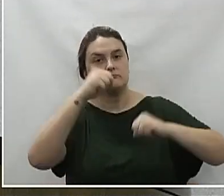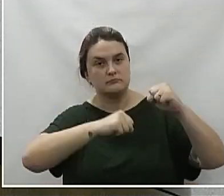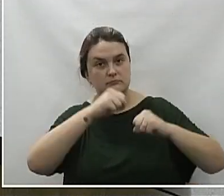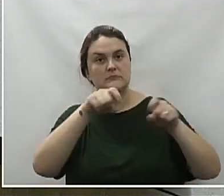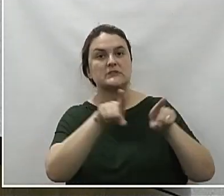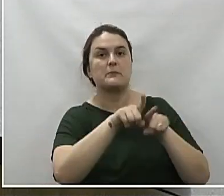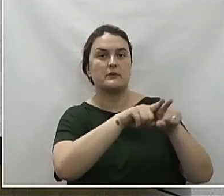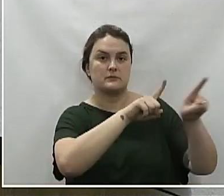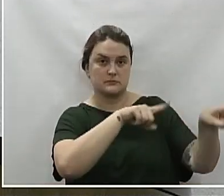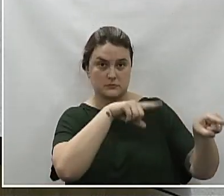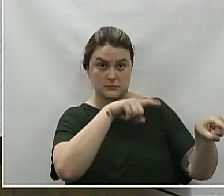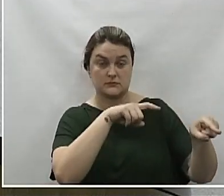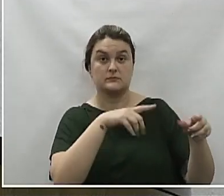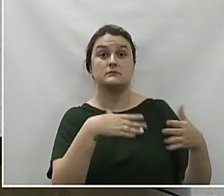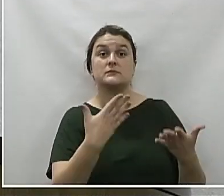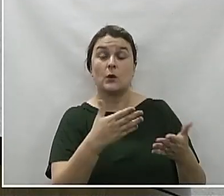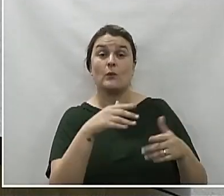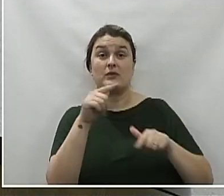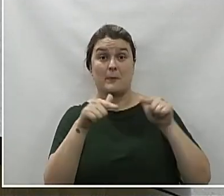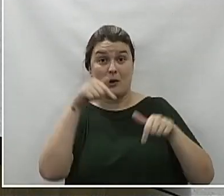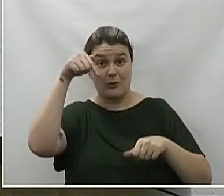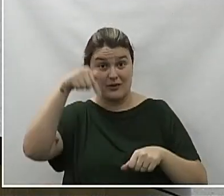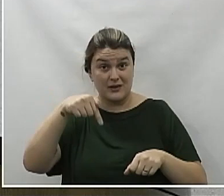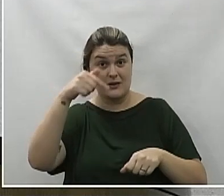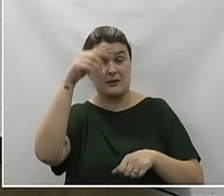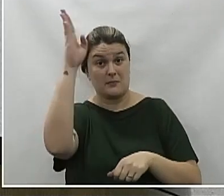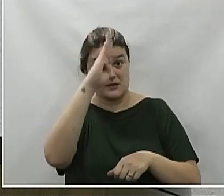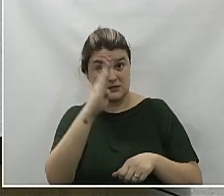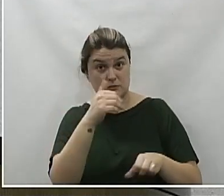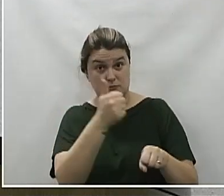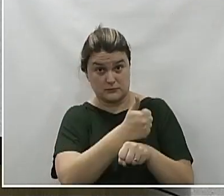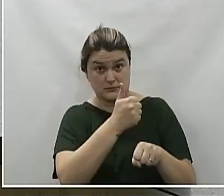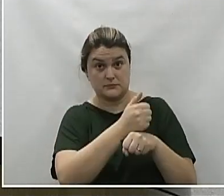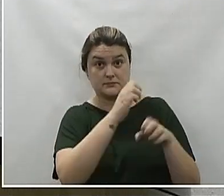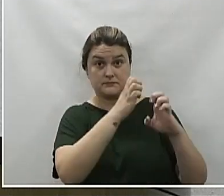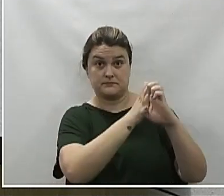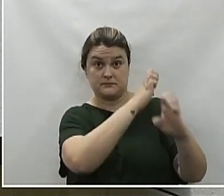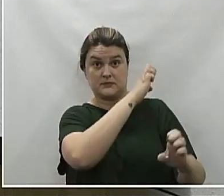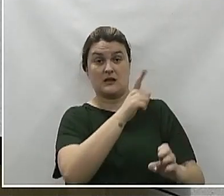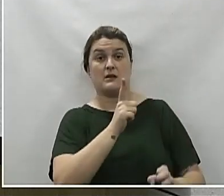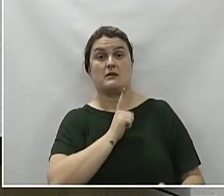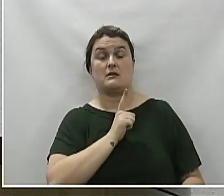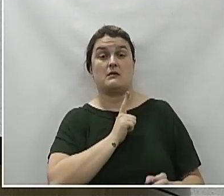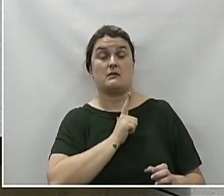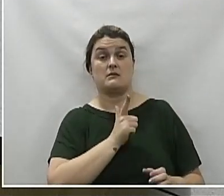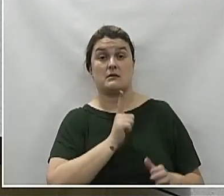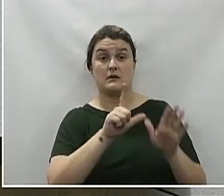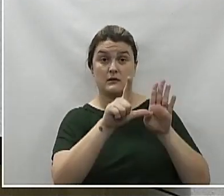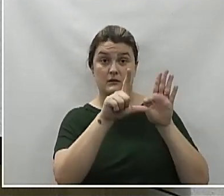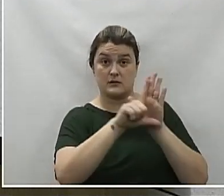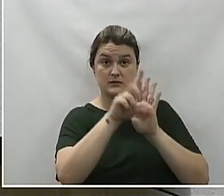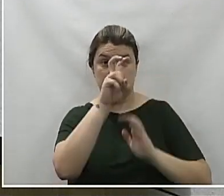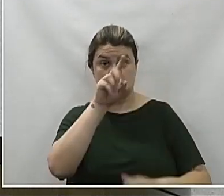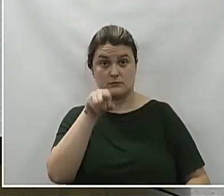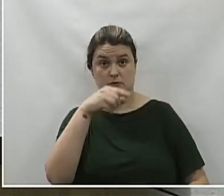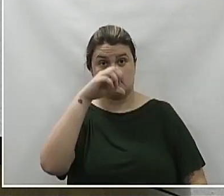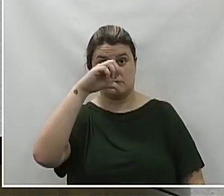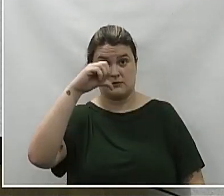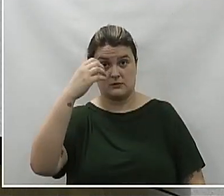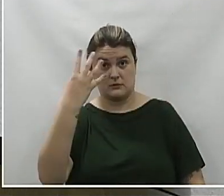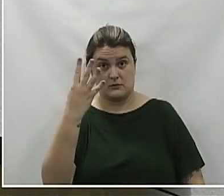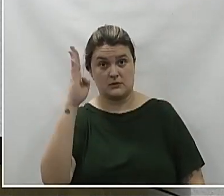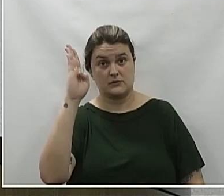agropecuário o exercício no Brasil da profissão de engenheiro é assegurado pela lei número 5.194 de